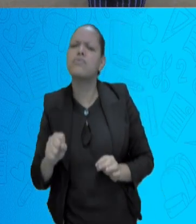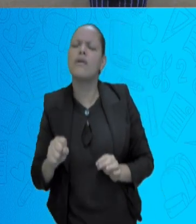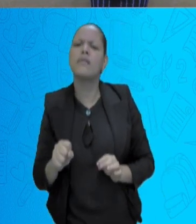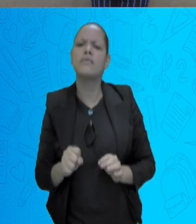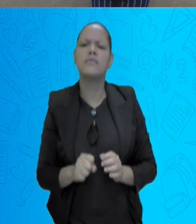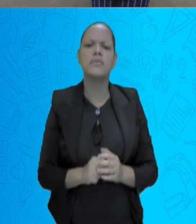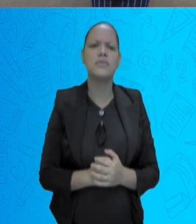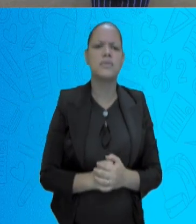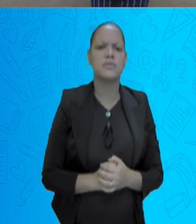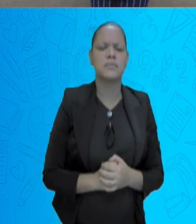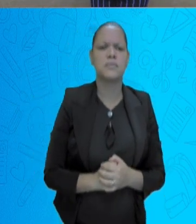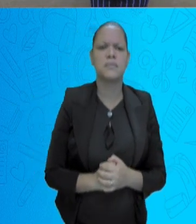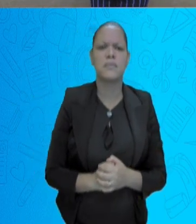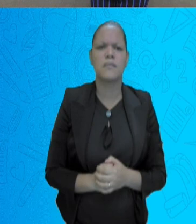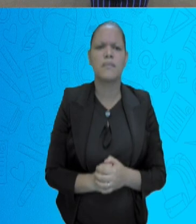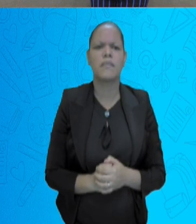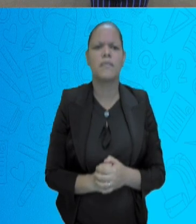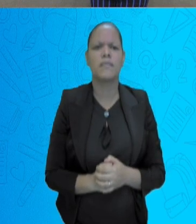ó.